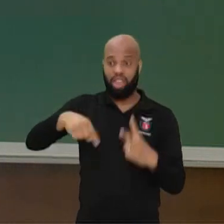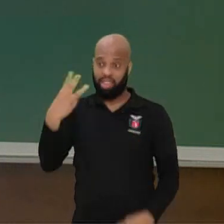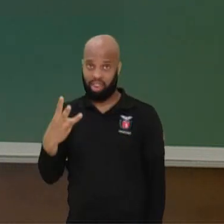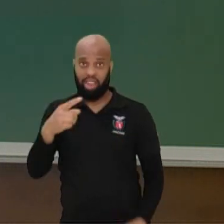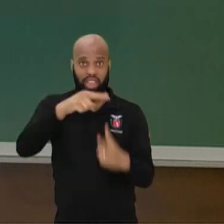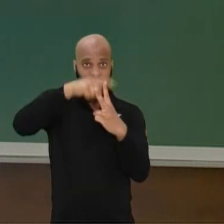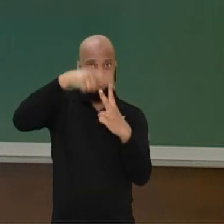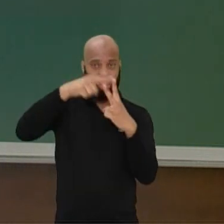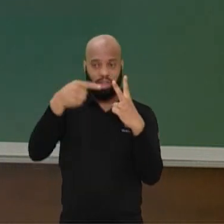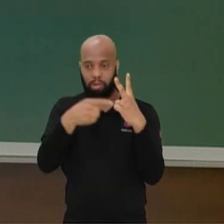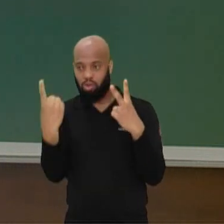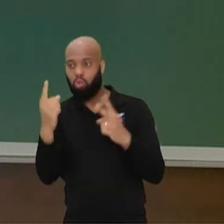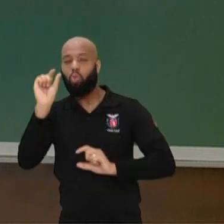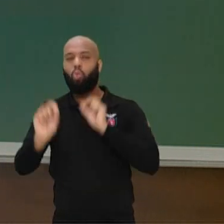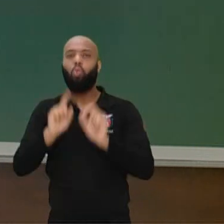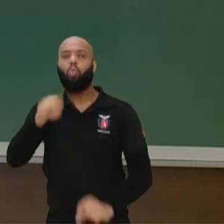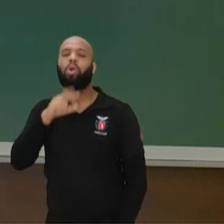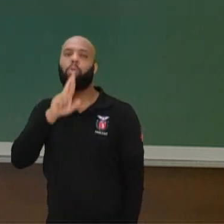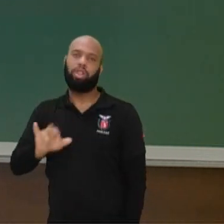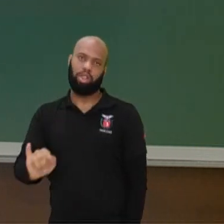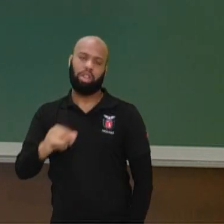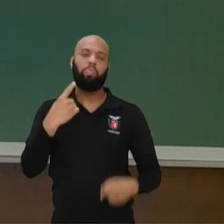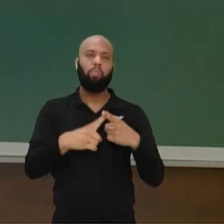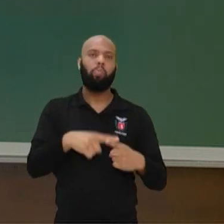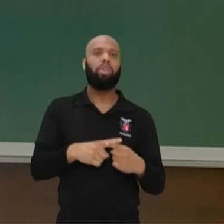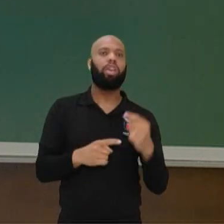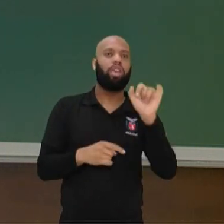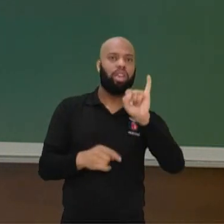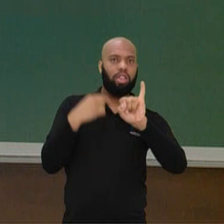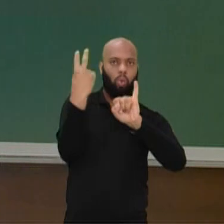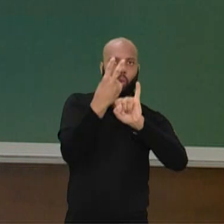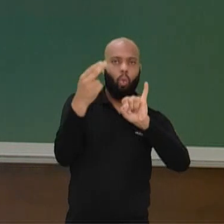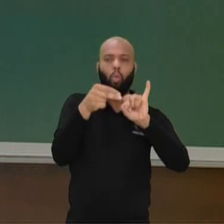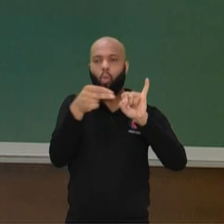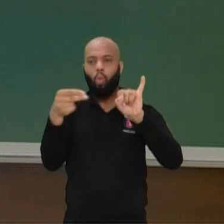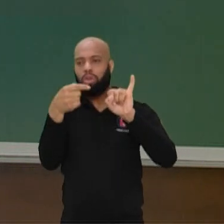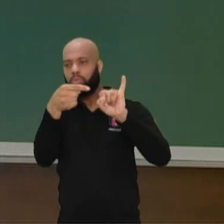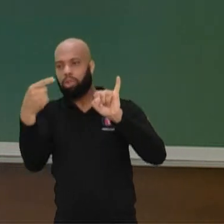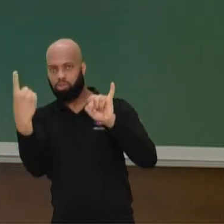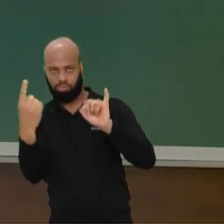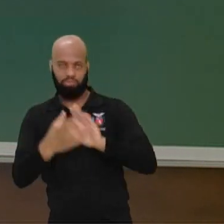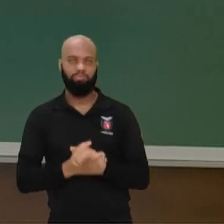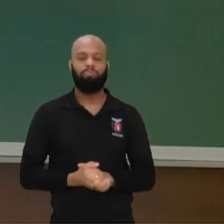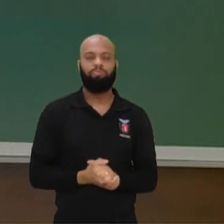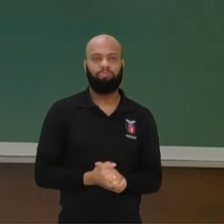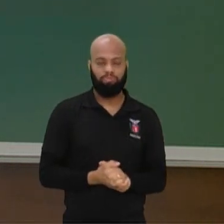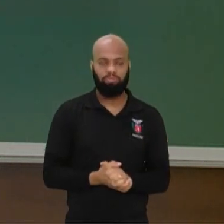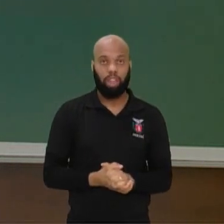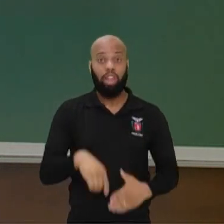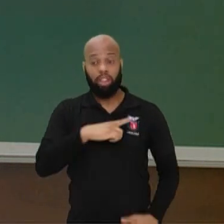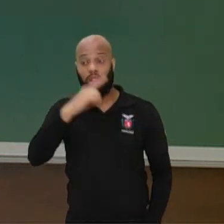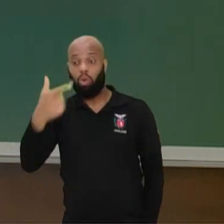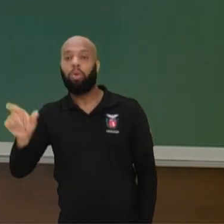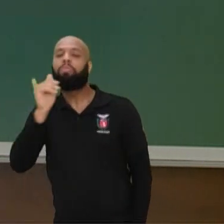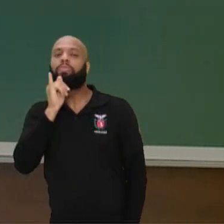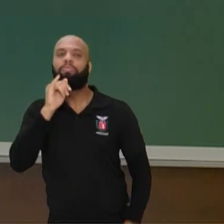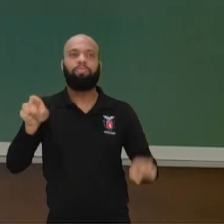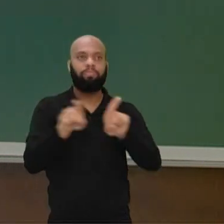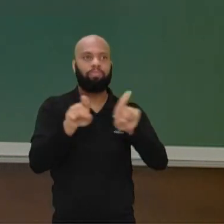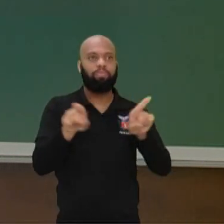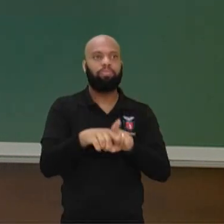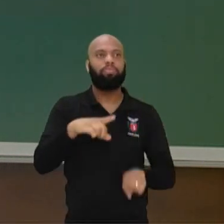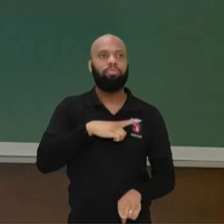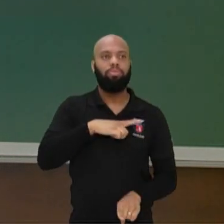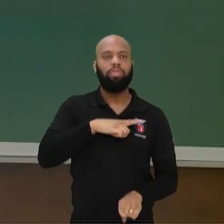de menos 1 é i, porque i ao quadrado é menos 1. Um outro exemplo,